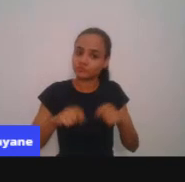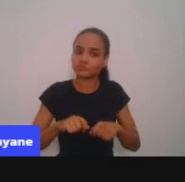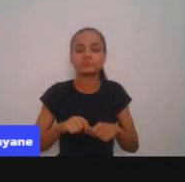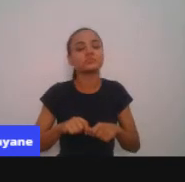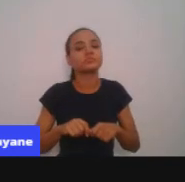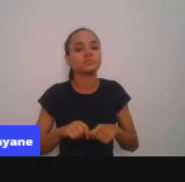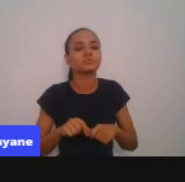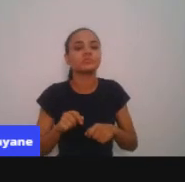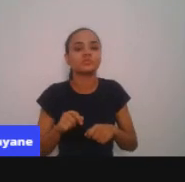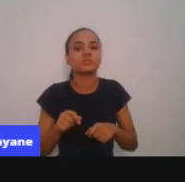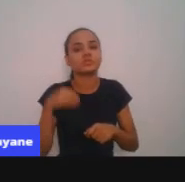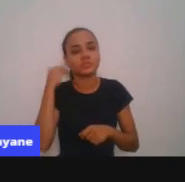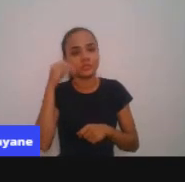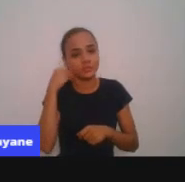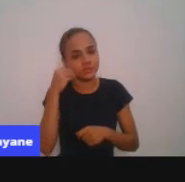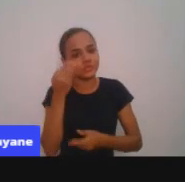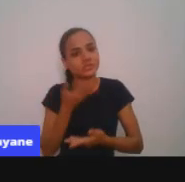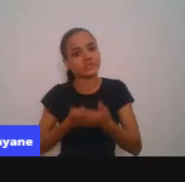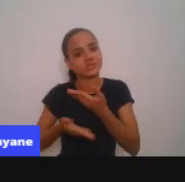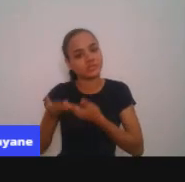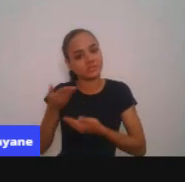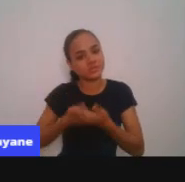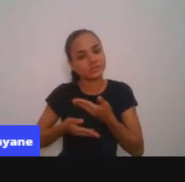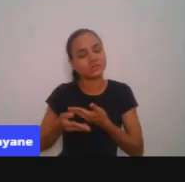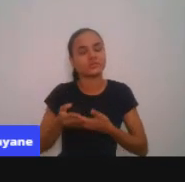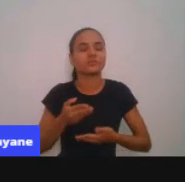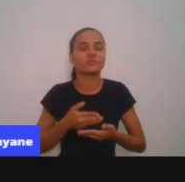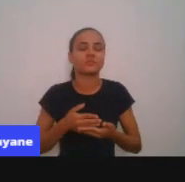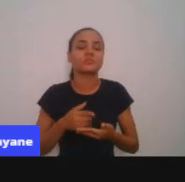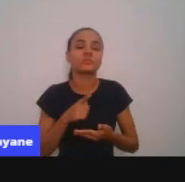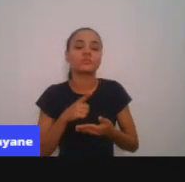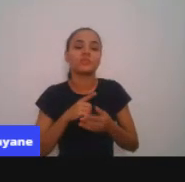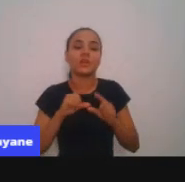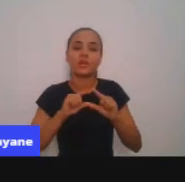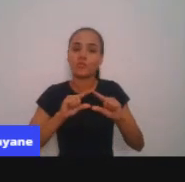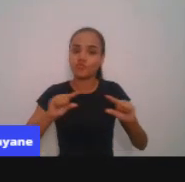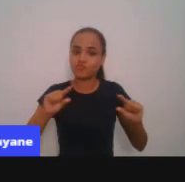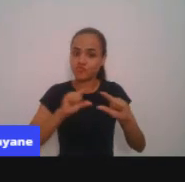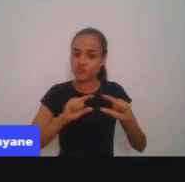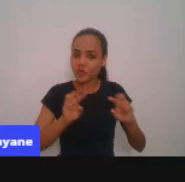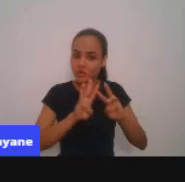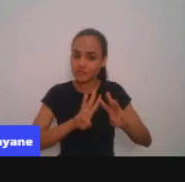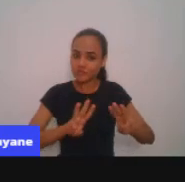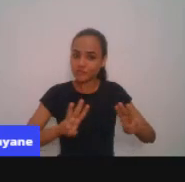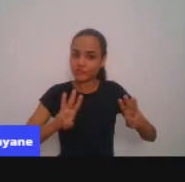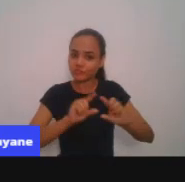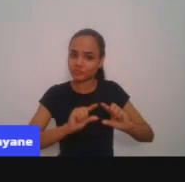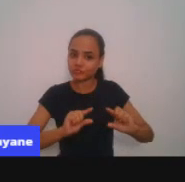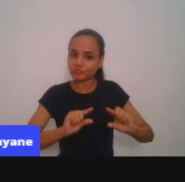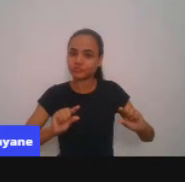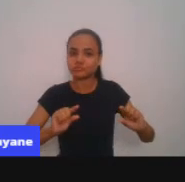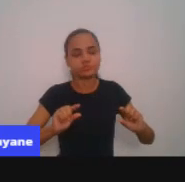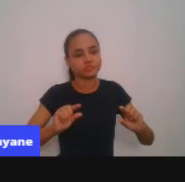eu deixei mais outros links de tutoriais. Pode passar para mim, por favor?